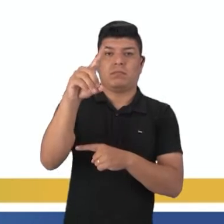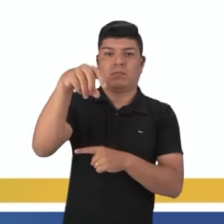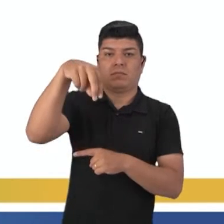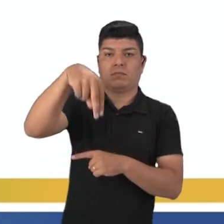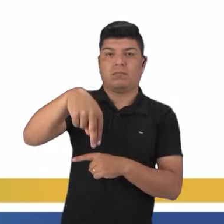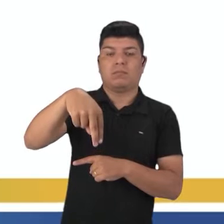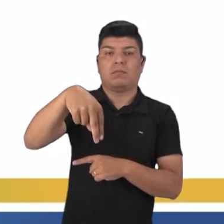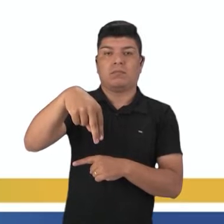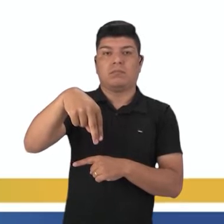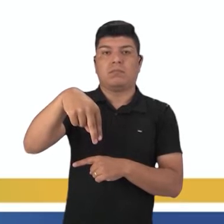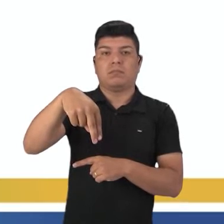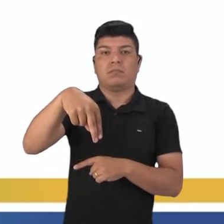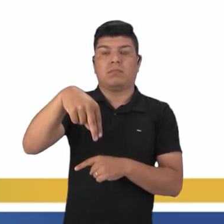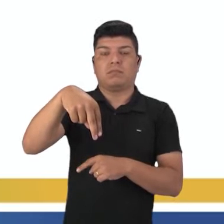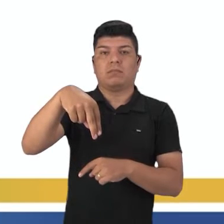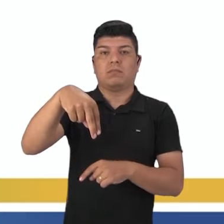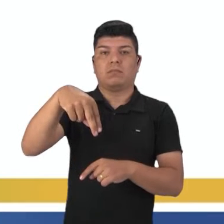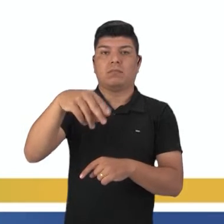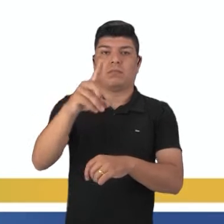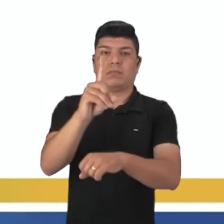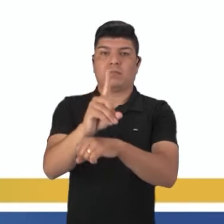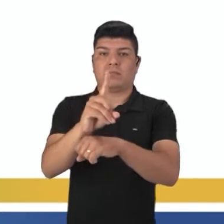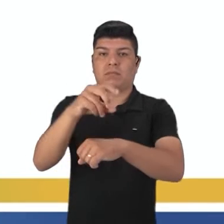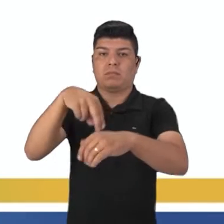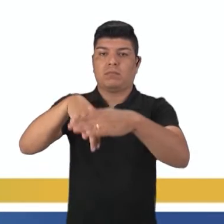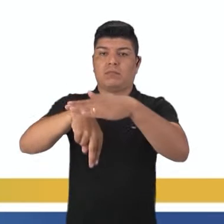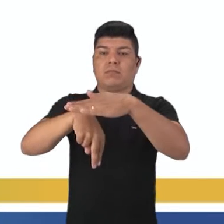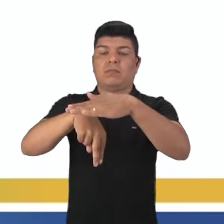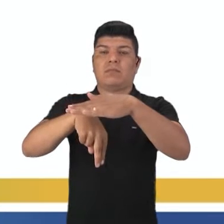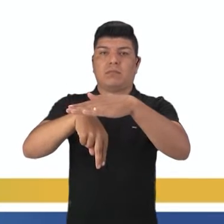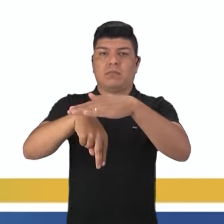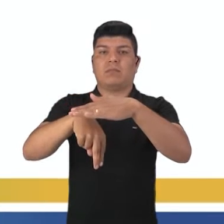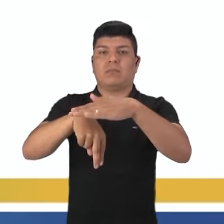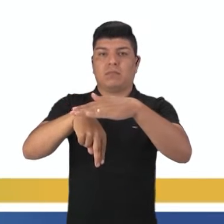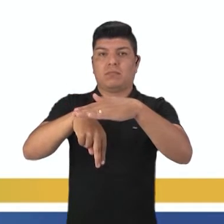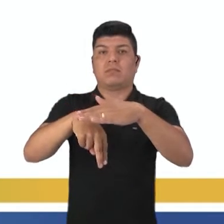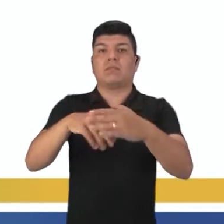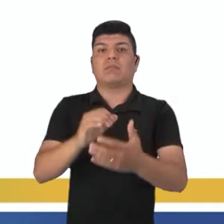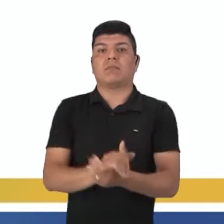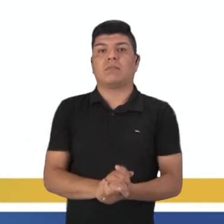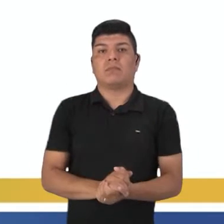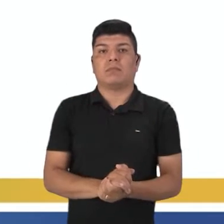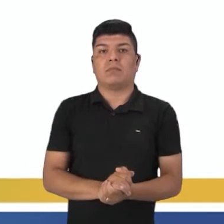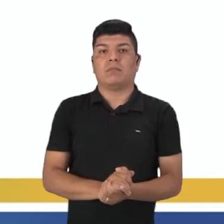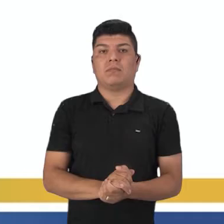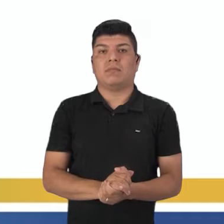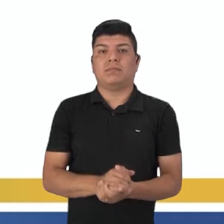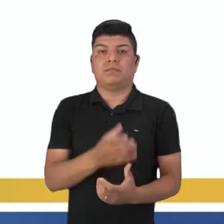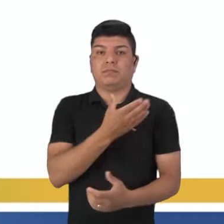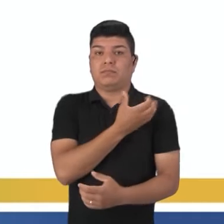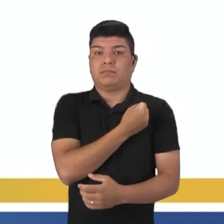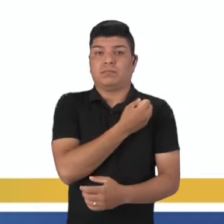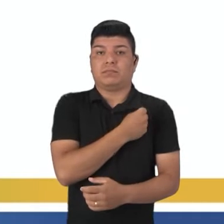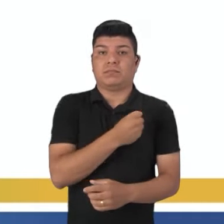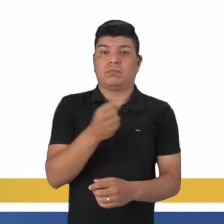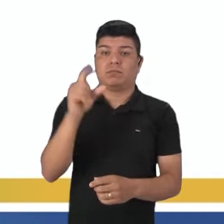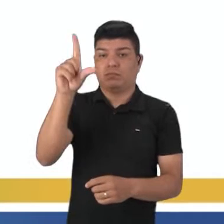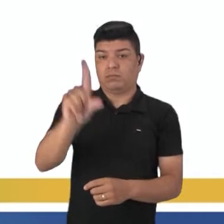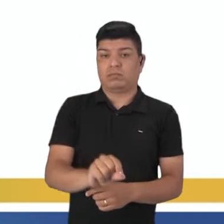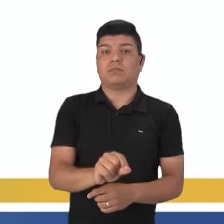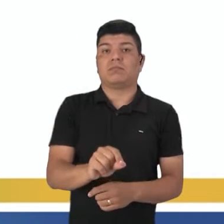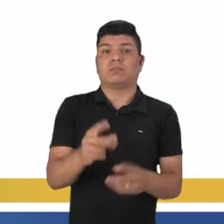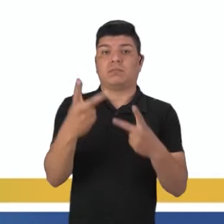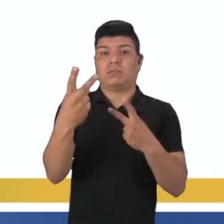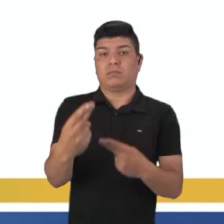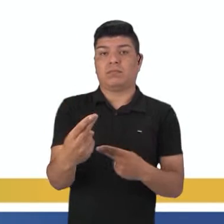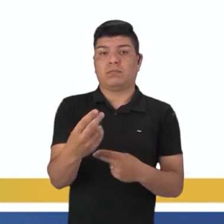mesmo número, que no caso seria o número 3, nós temos então essa fração aí de forma reduzida, né, simplificada,